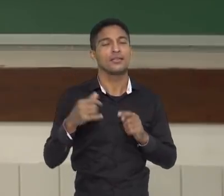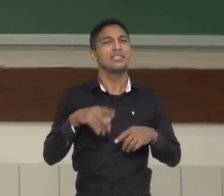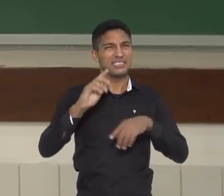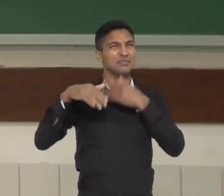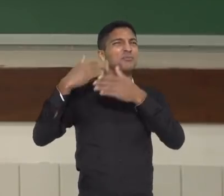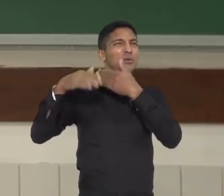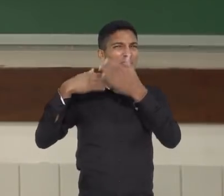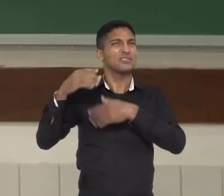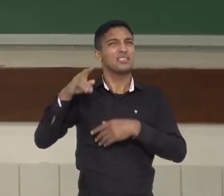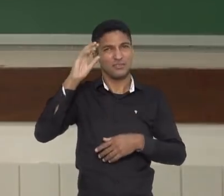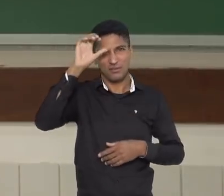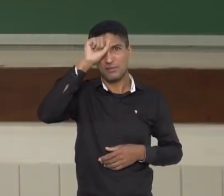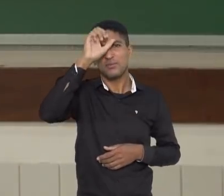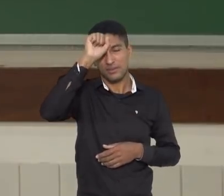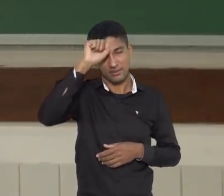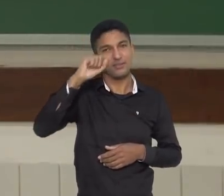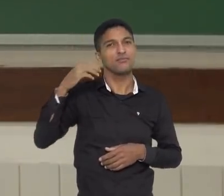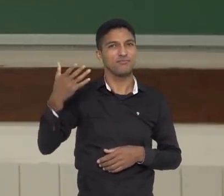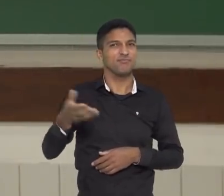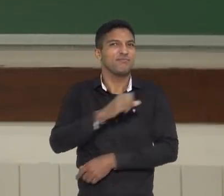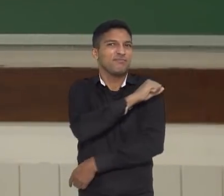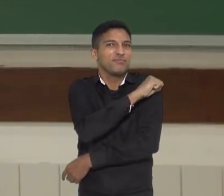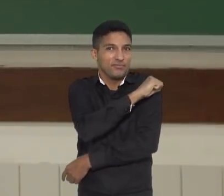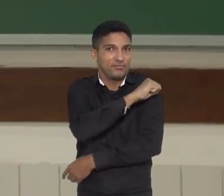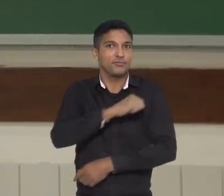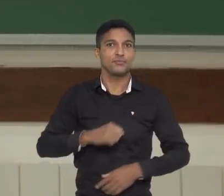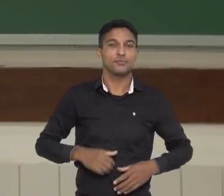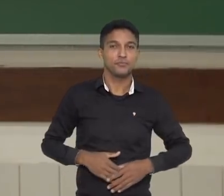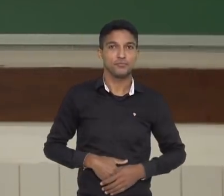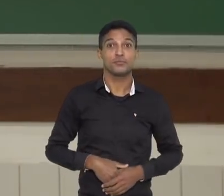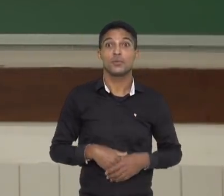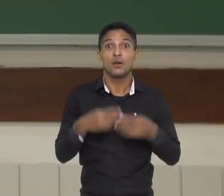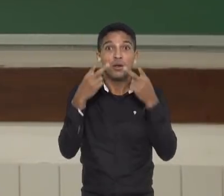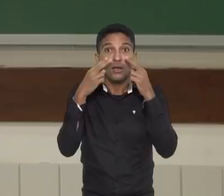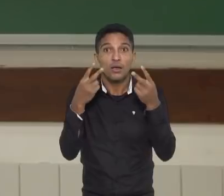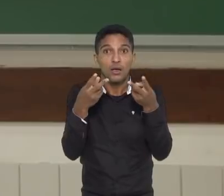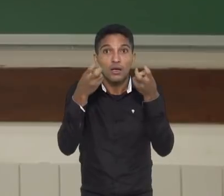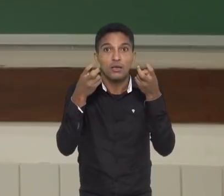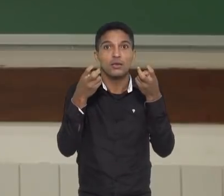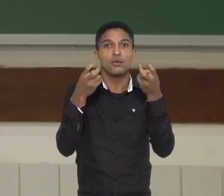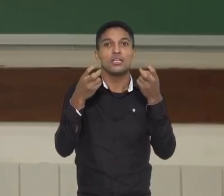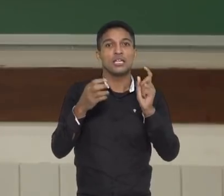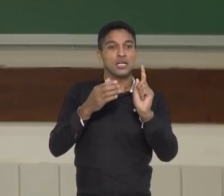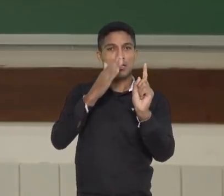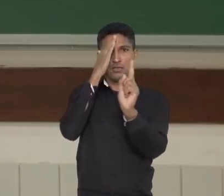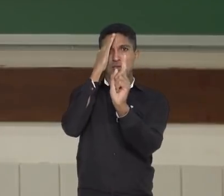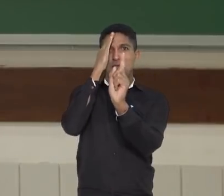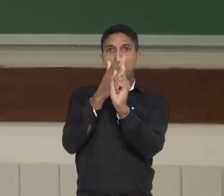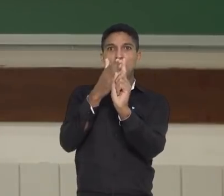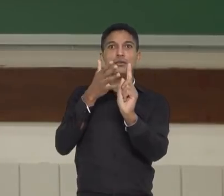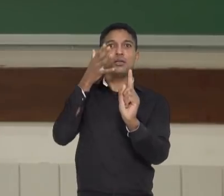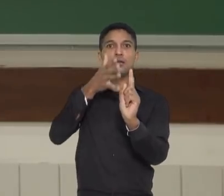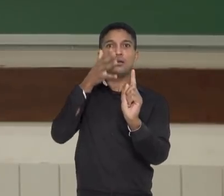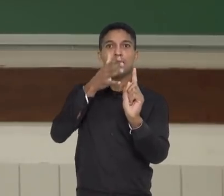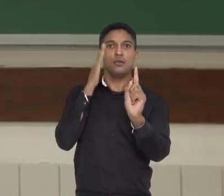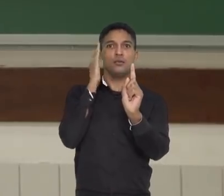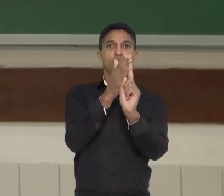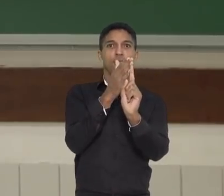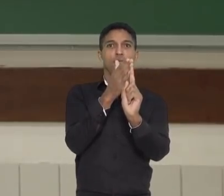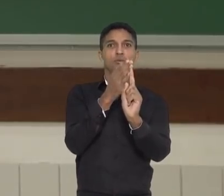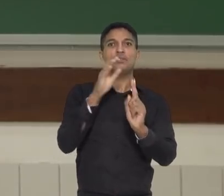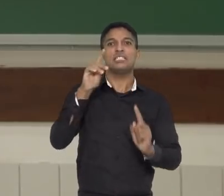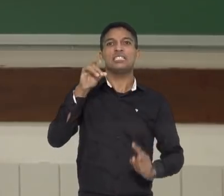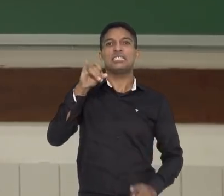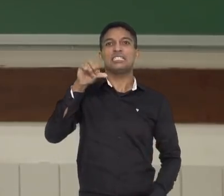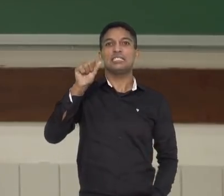no 8º ano. Vamos continuar? Então, observe, o que é o discurso direto? Vocês se recordam que o discurso